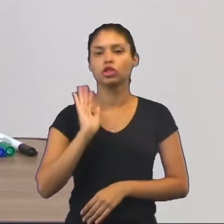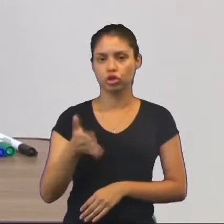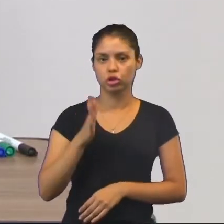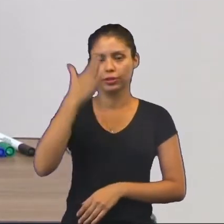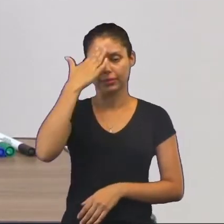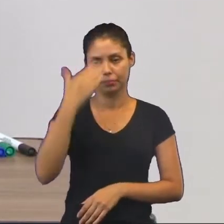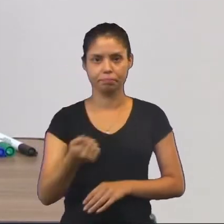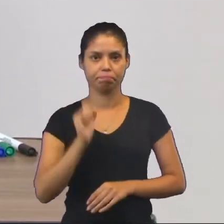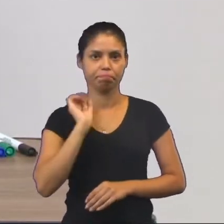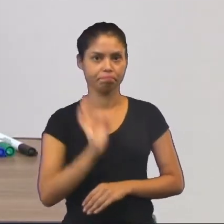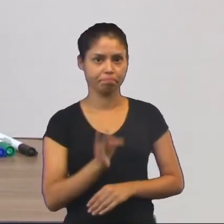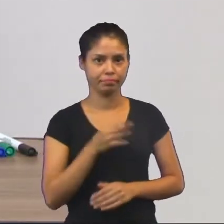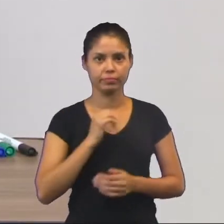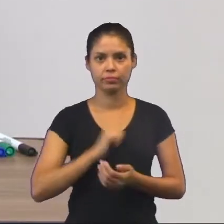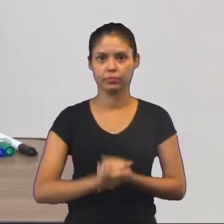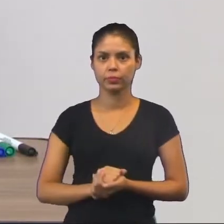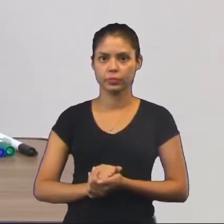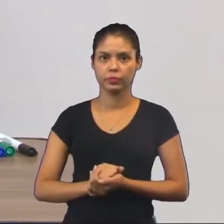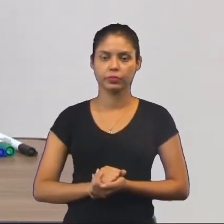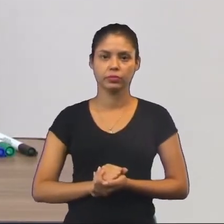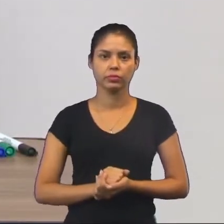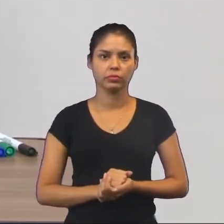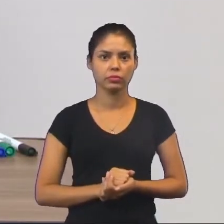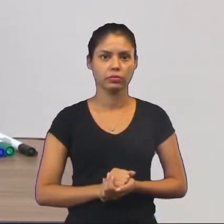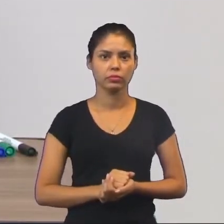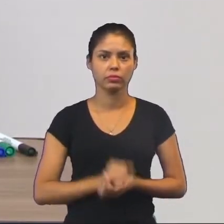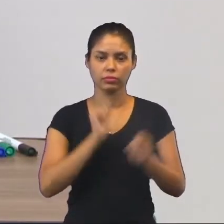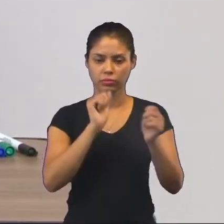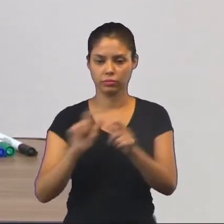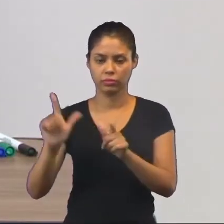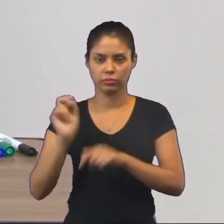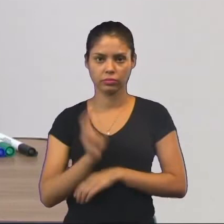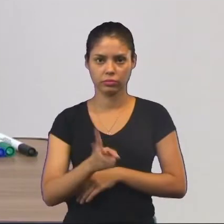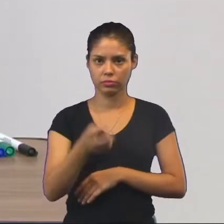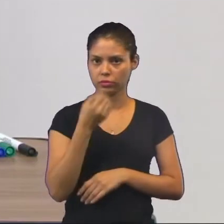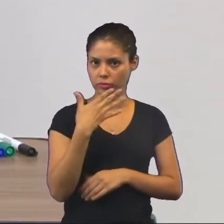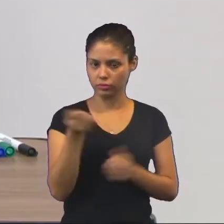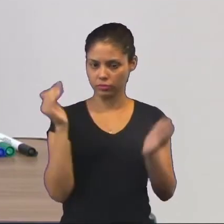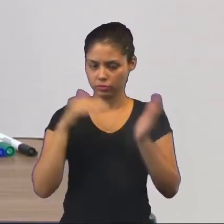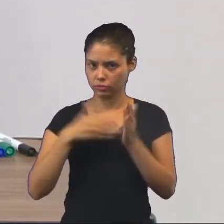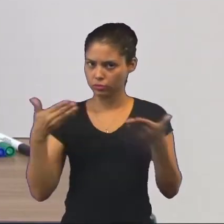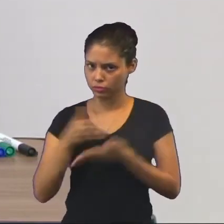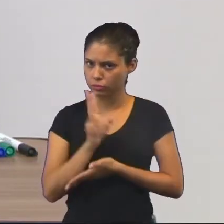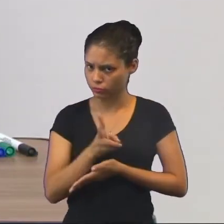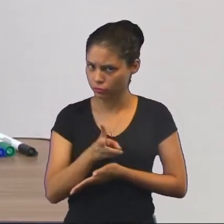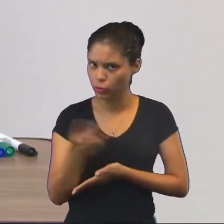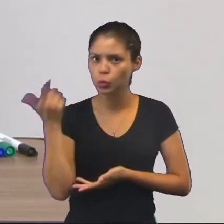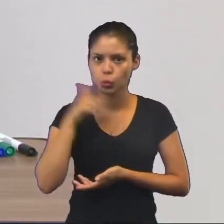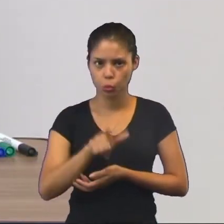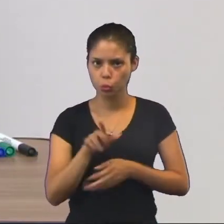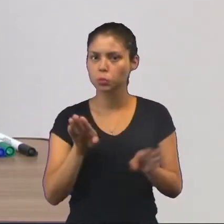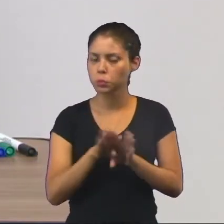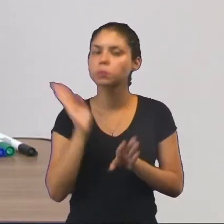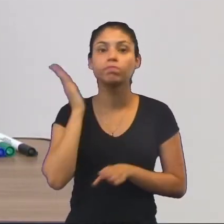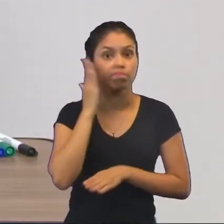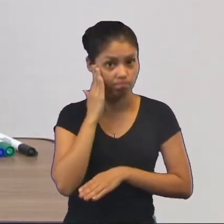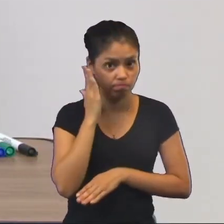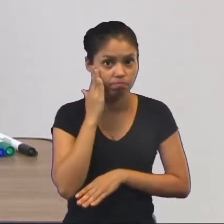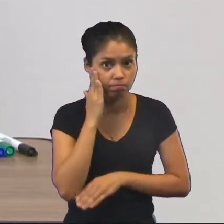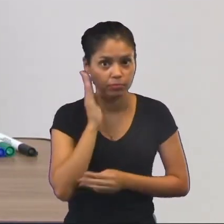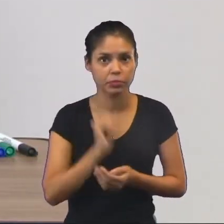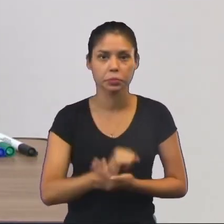já sabia, certo? Vamos então aqui prosseguir. Tudo bem? Tudo bem até aqui mesmo? Estão conseguindo